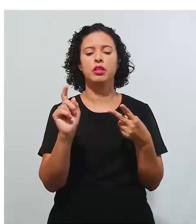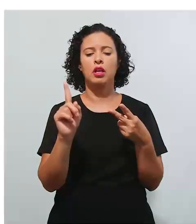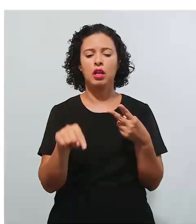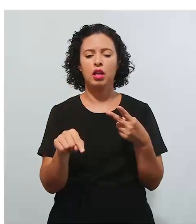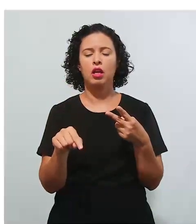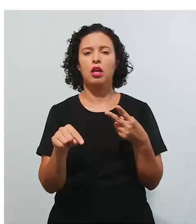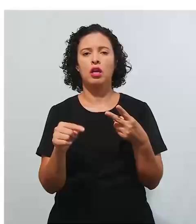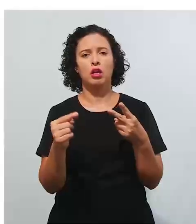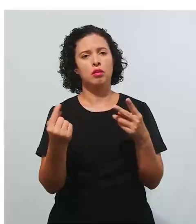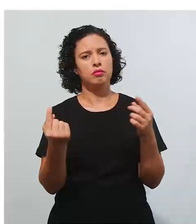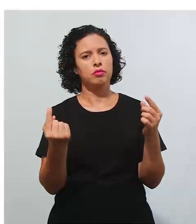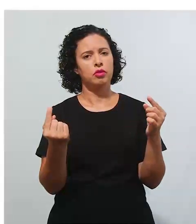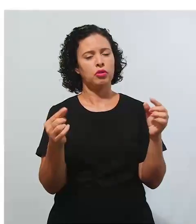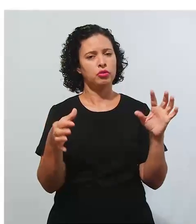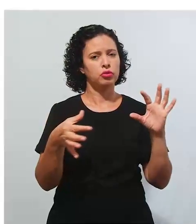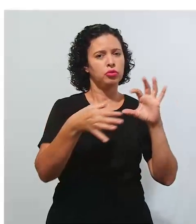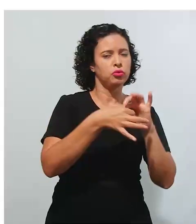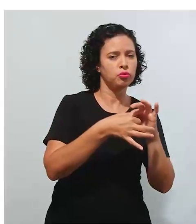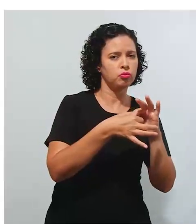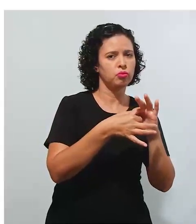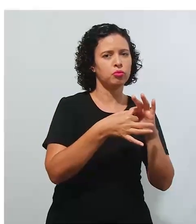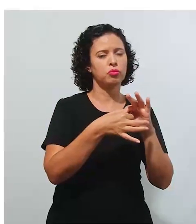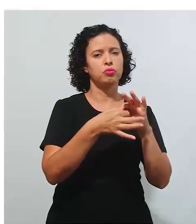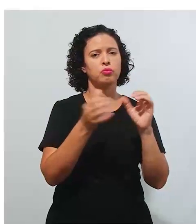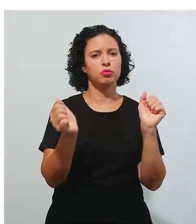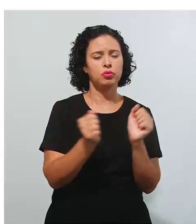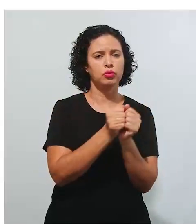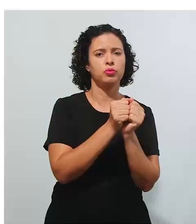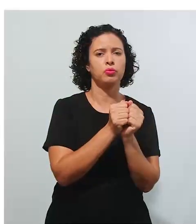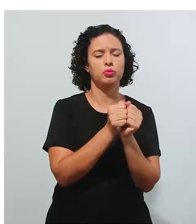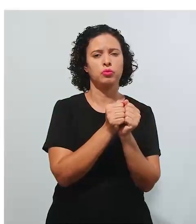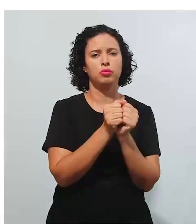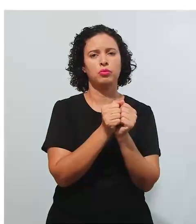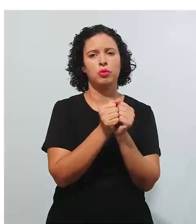os de oposição e o centro, aqueles que flutuam.